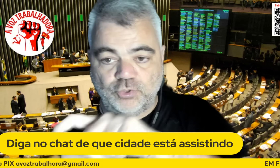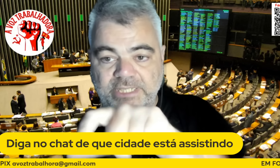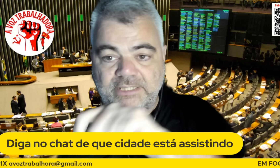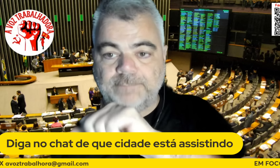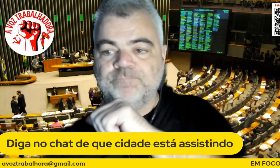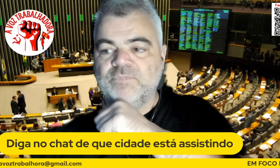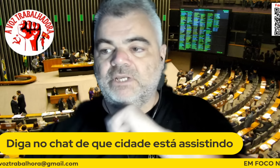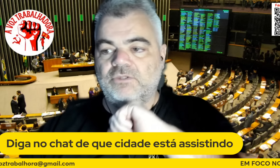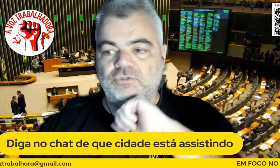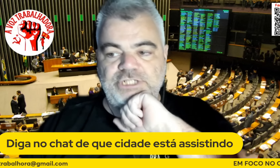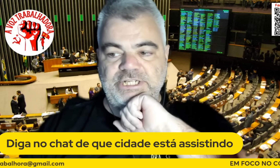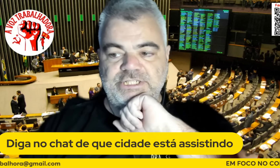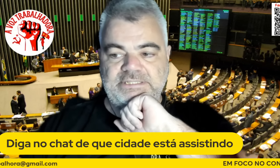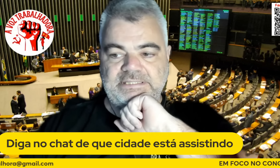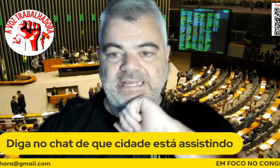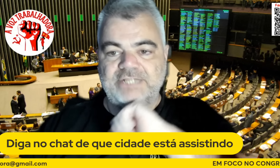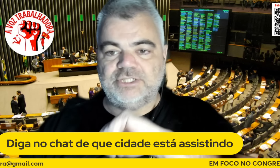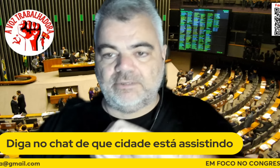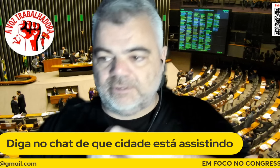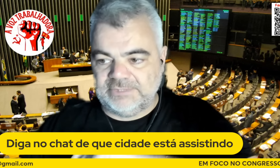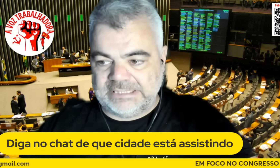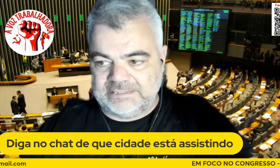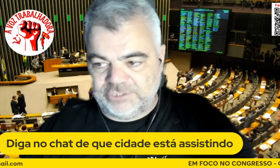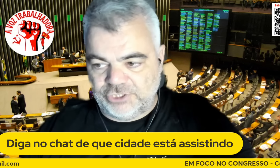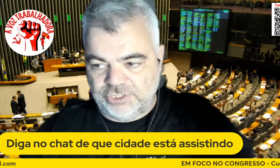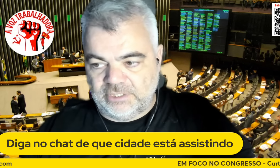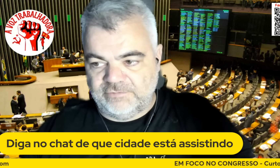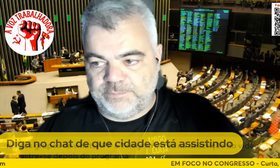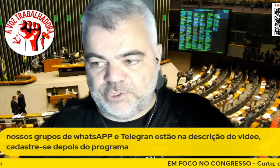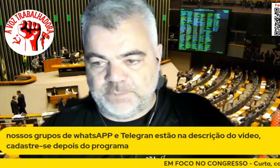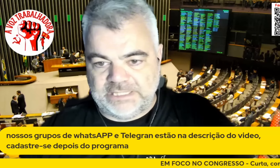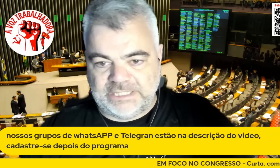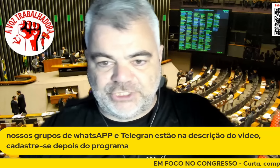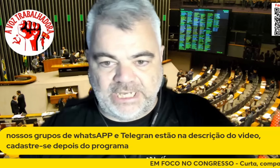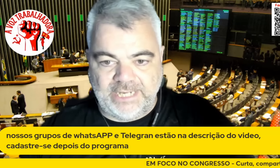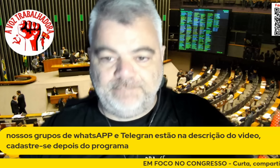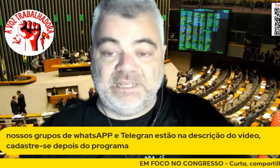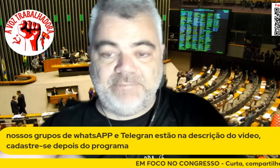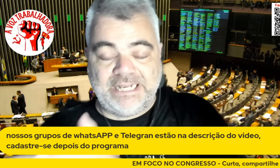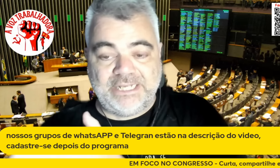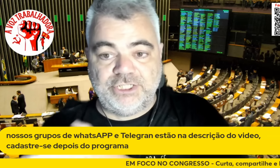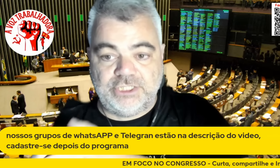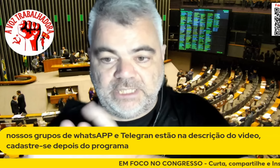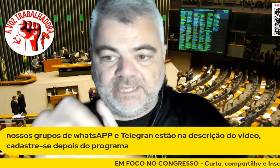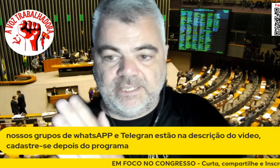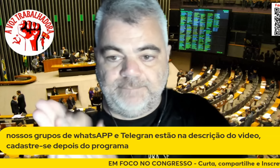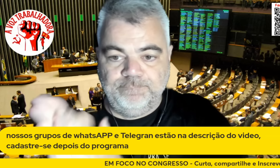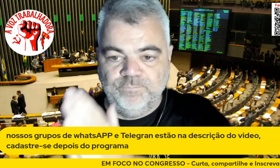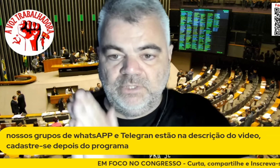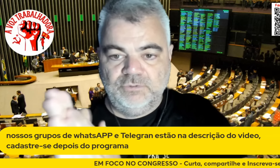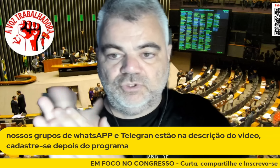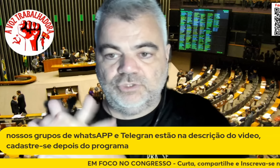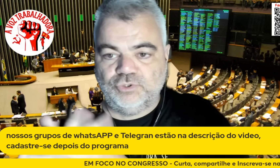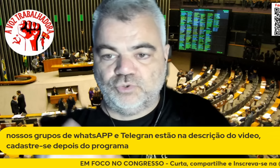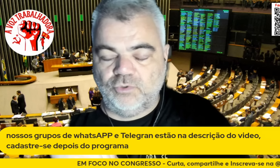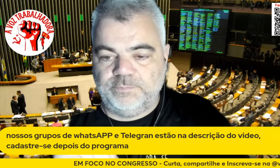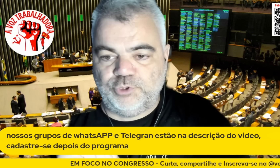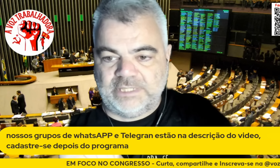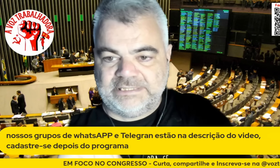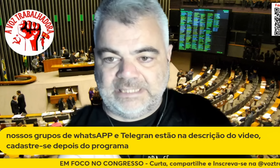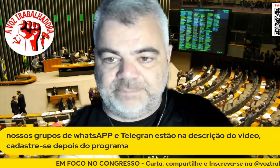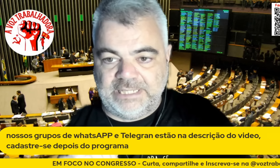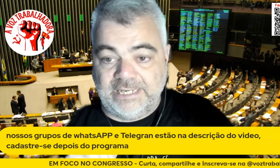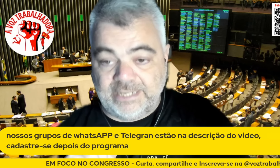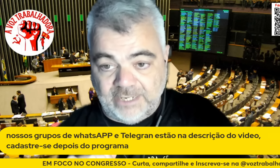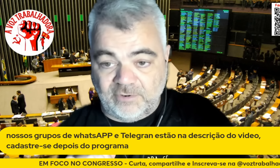deixou ainda no chat a cidade da qual está assistindo aí vou pedir para deixarem lembrar que a gente tem aqui os nossos grupos de